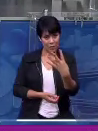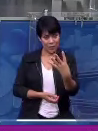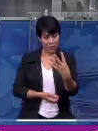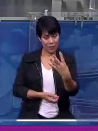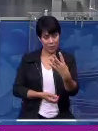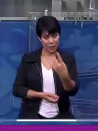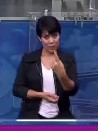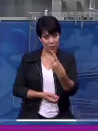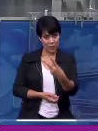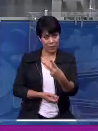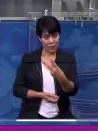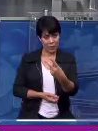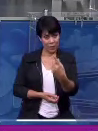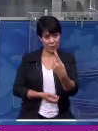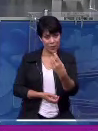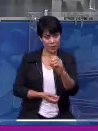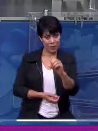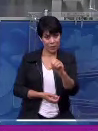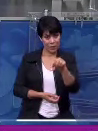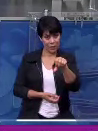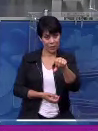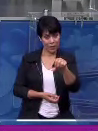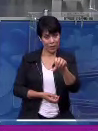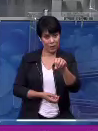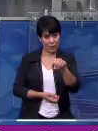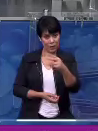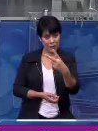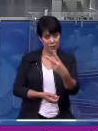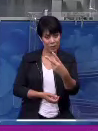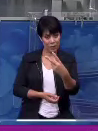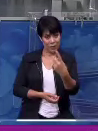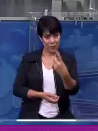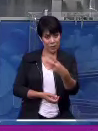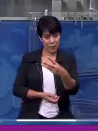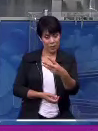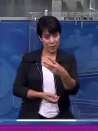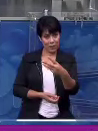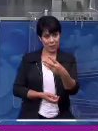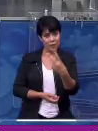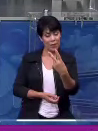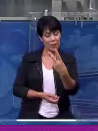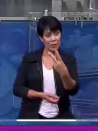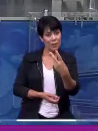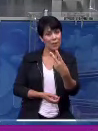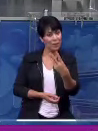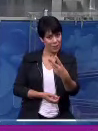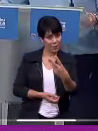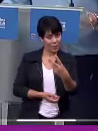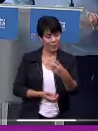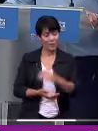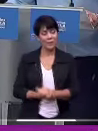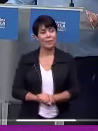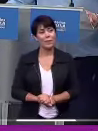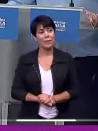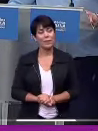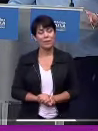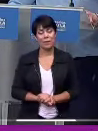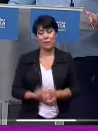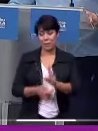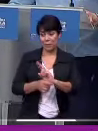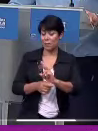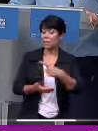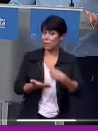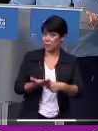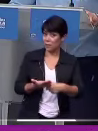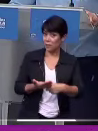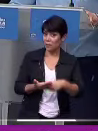24, 12, 09, 02, 13 e 23. Auditoras,